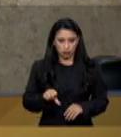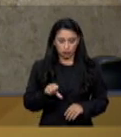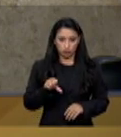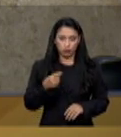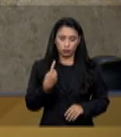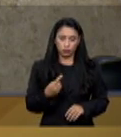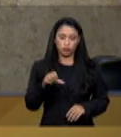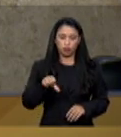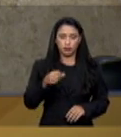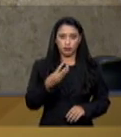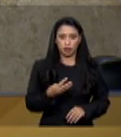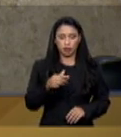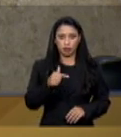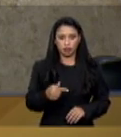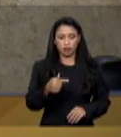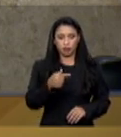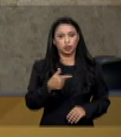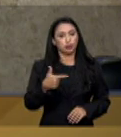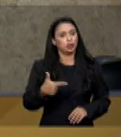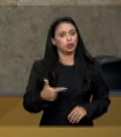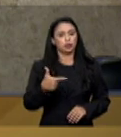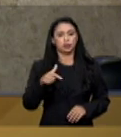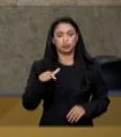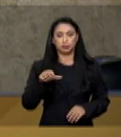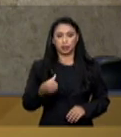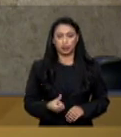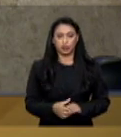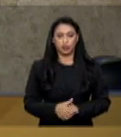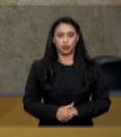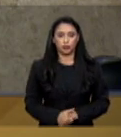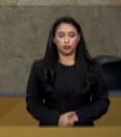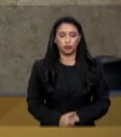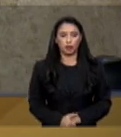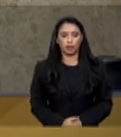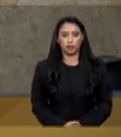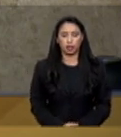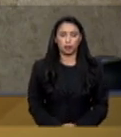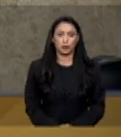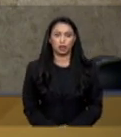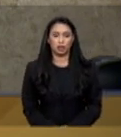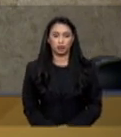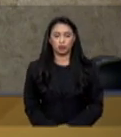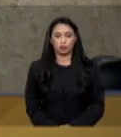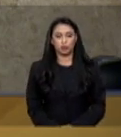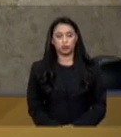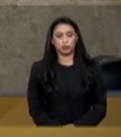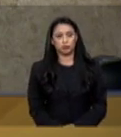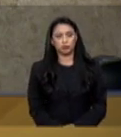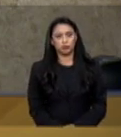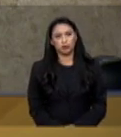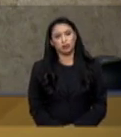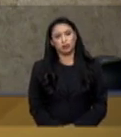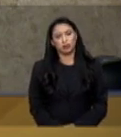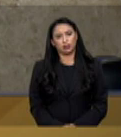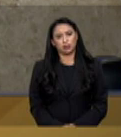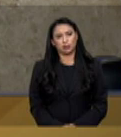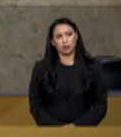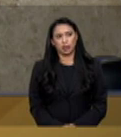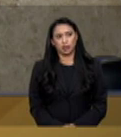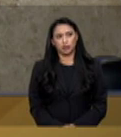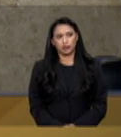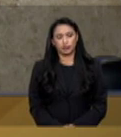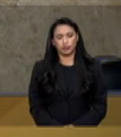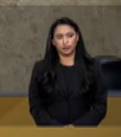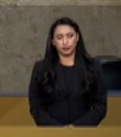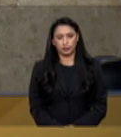93726, também Fux, presidente da procedente Paraná e da relatoria do proclamo ministro o Edson Fachin. O